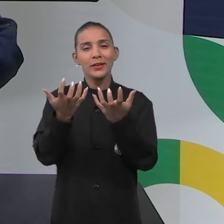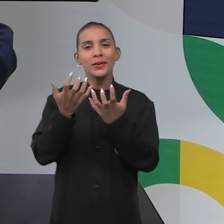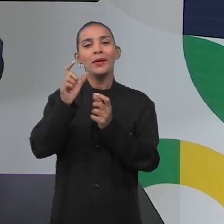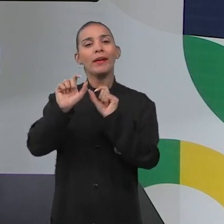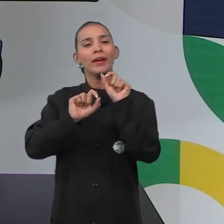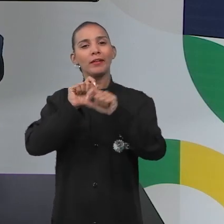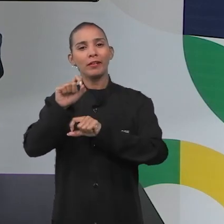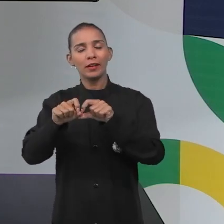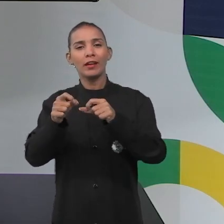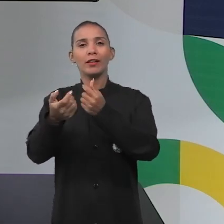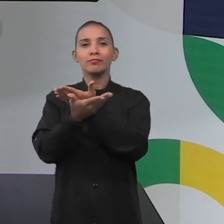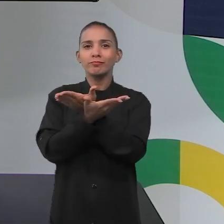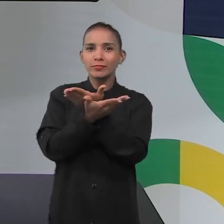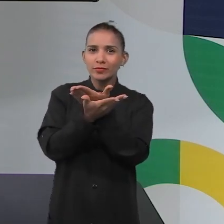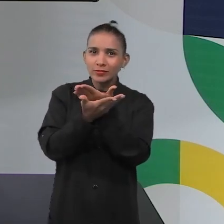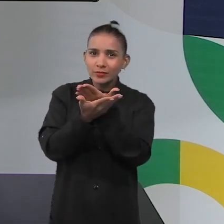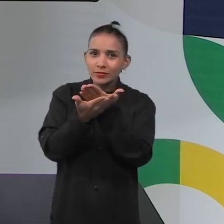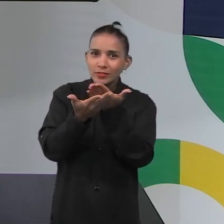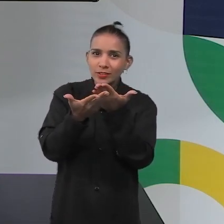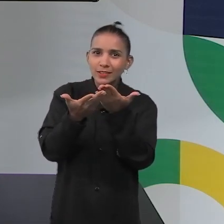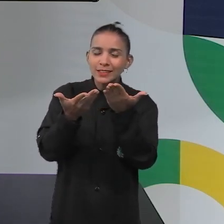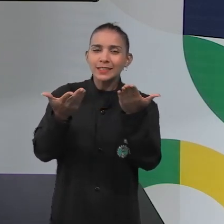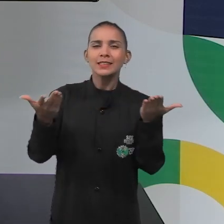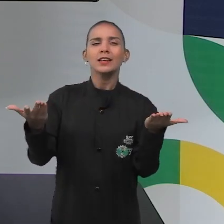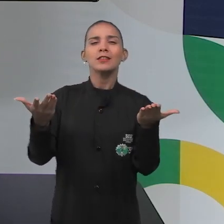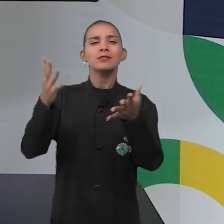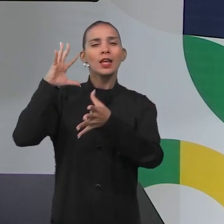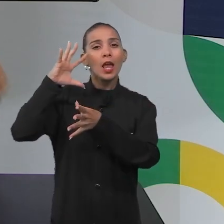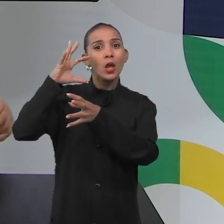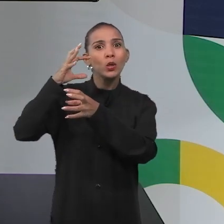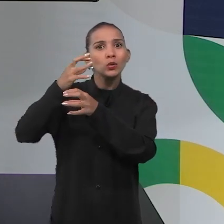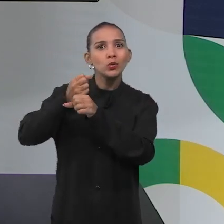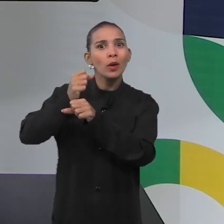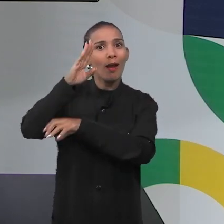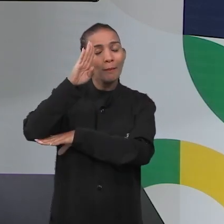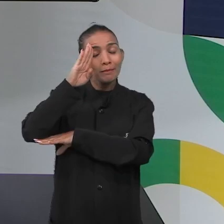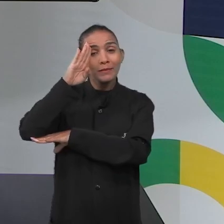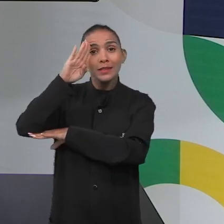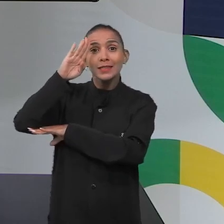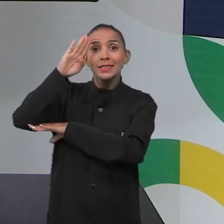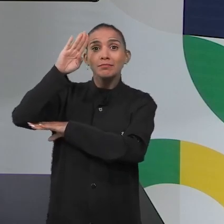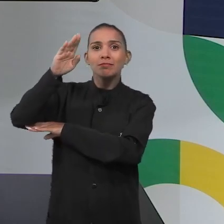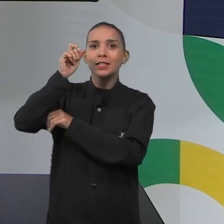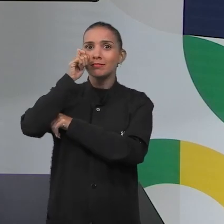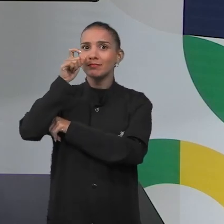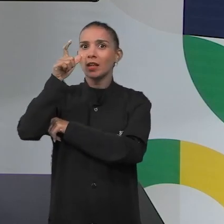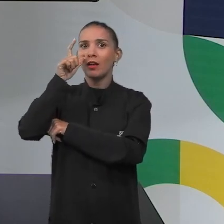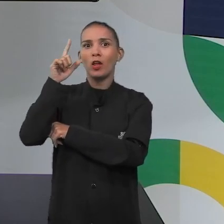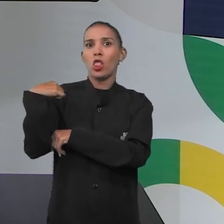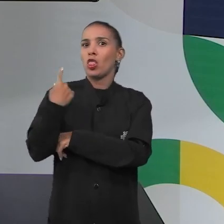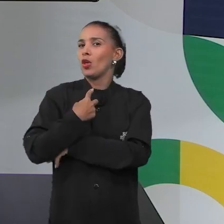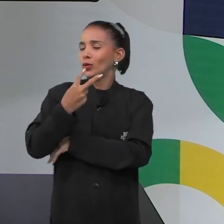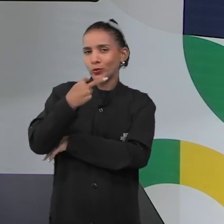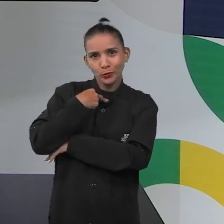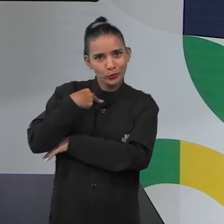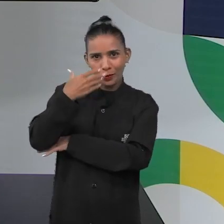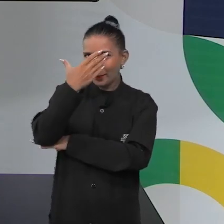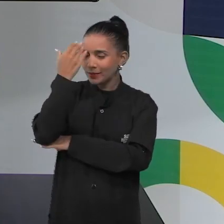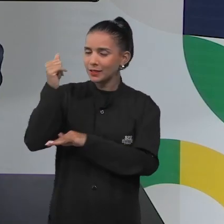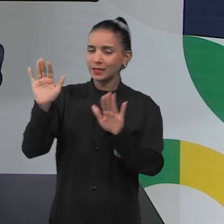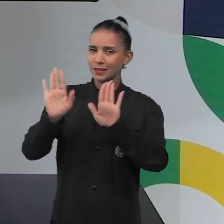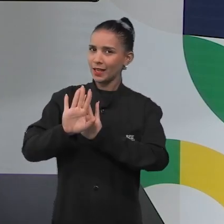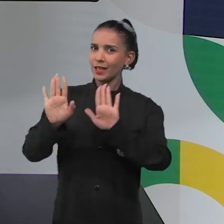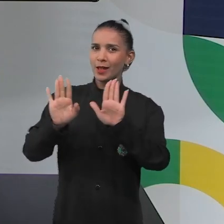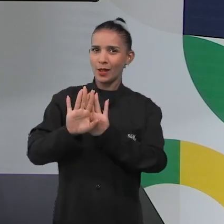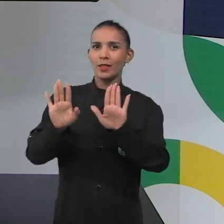um resumo com as principais questões que nós não podemos deixar de esquecer e frisar mais uma